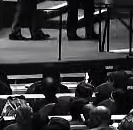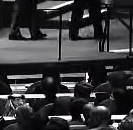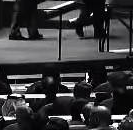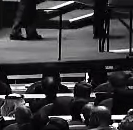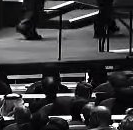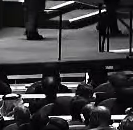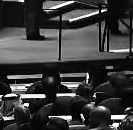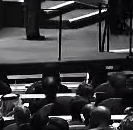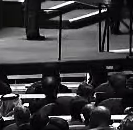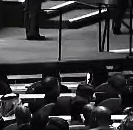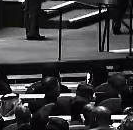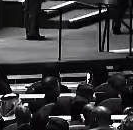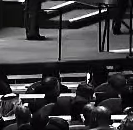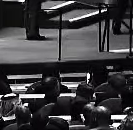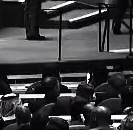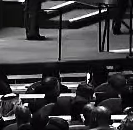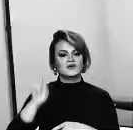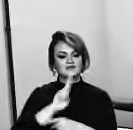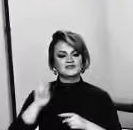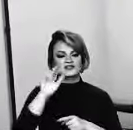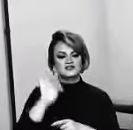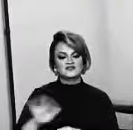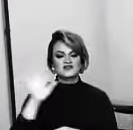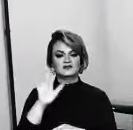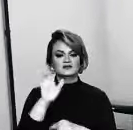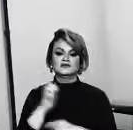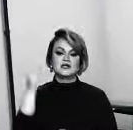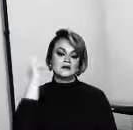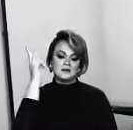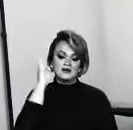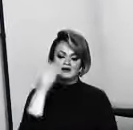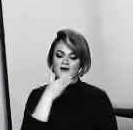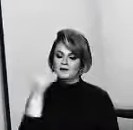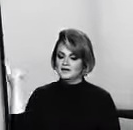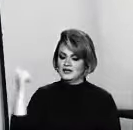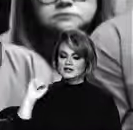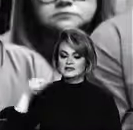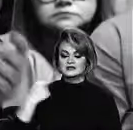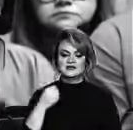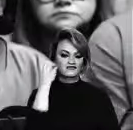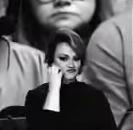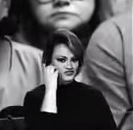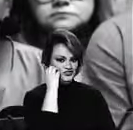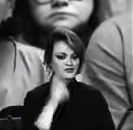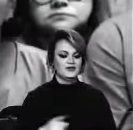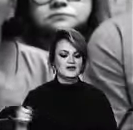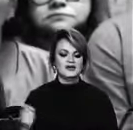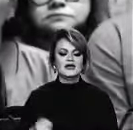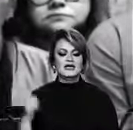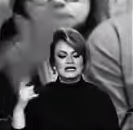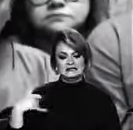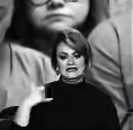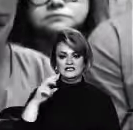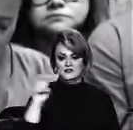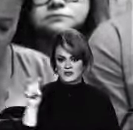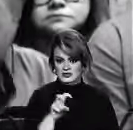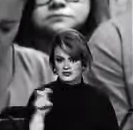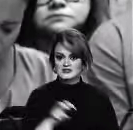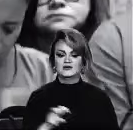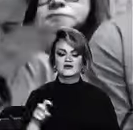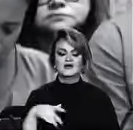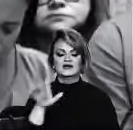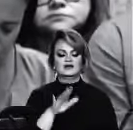Se todo mundo sabia que o PT e o Lula sempre defenderam isso há décadas, por que ficaram equidistantes entre Lula e Bolsonaro, o presidente